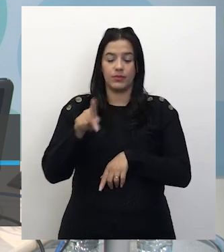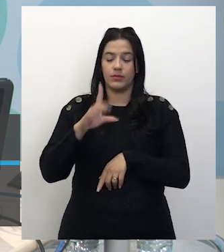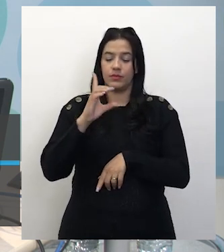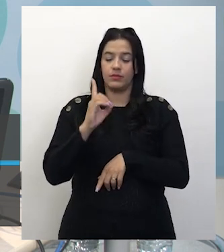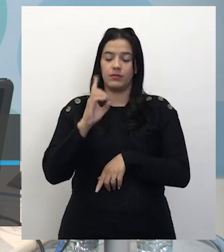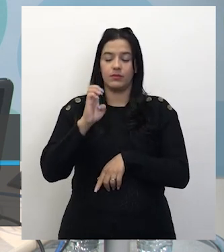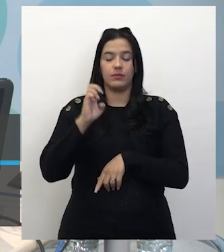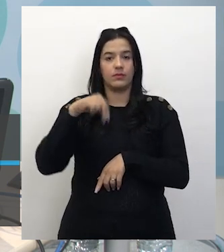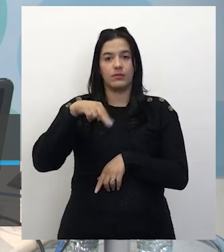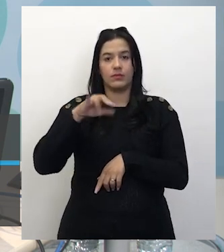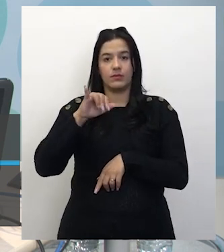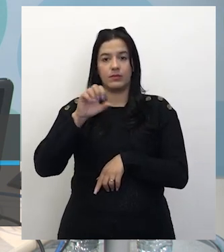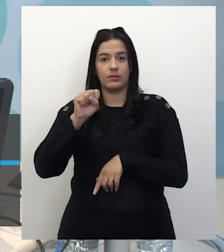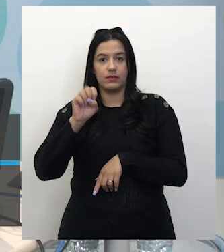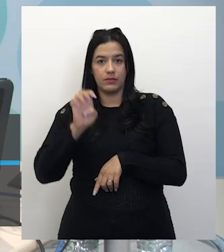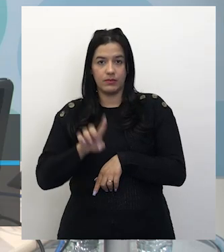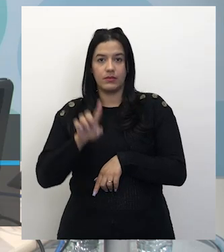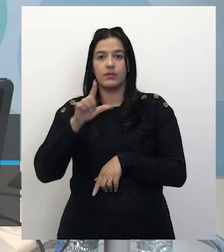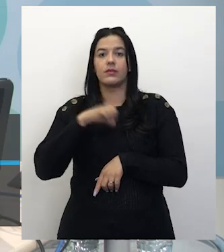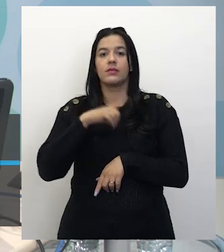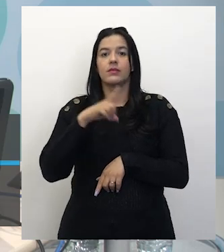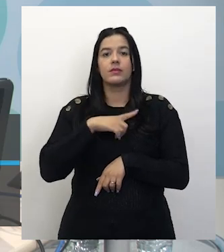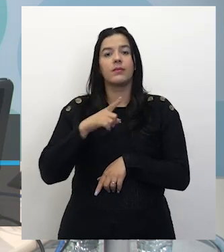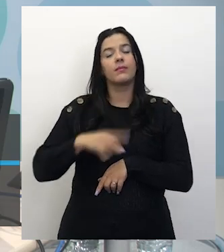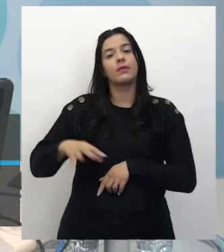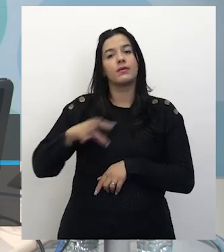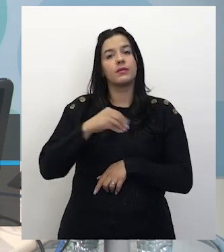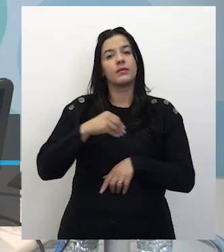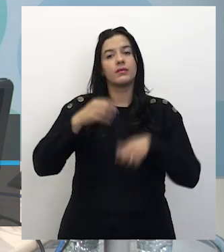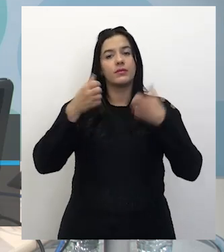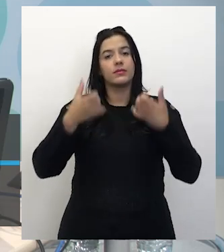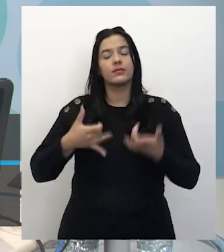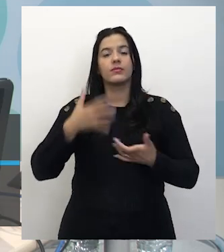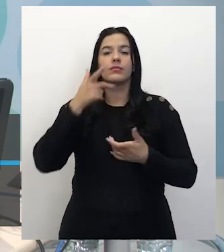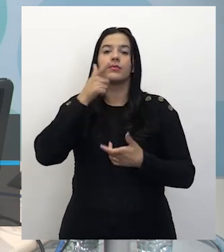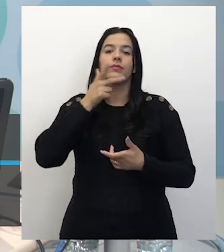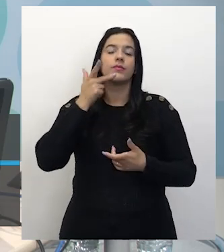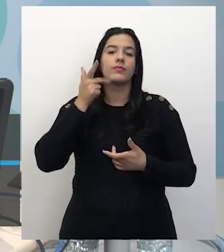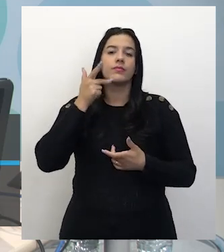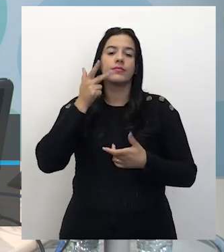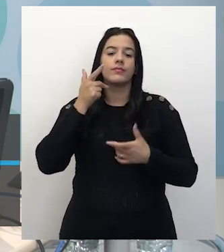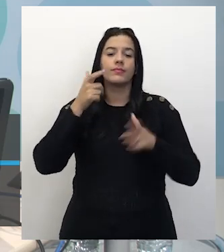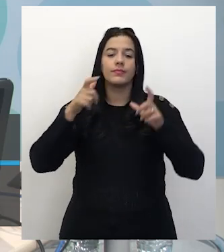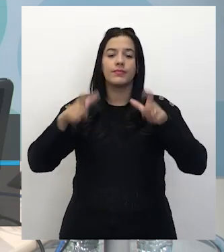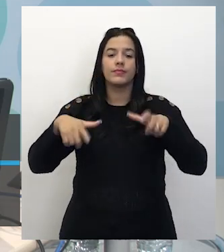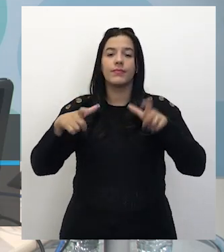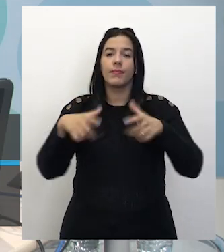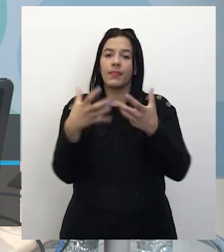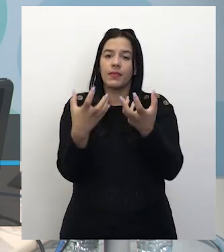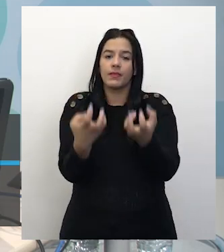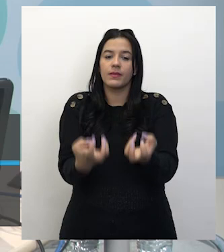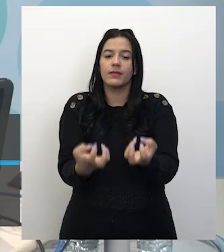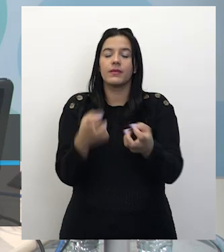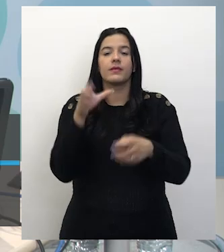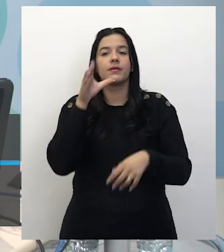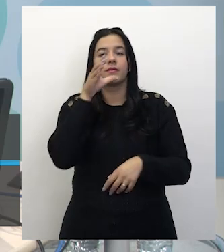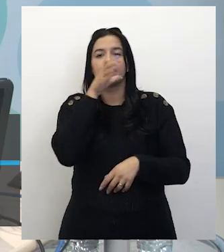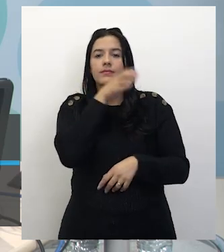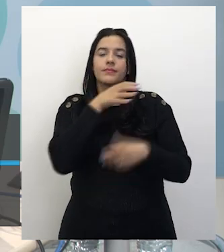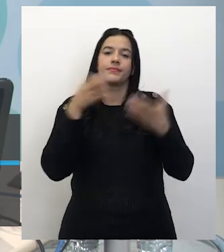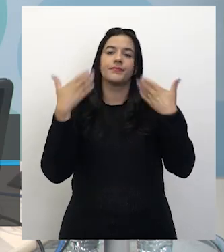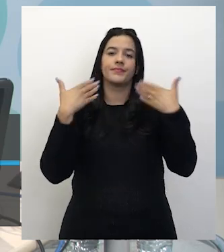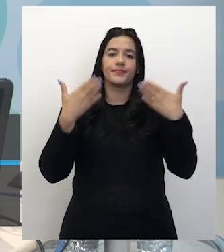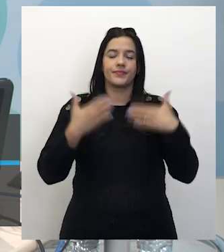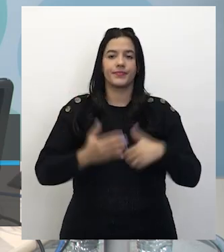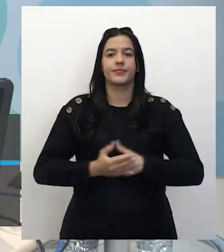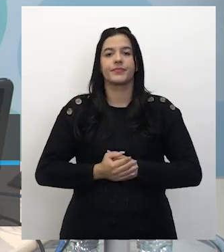Nordeste e seca. A Míria da Promiriam disse, se passa no Ceará, o cenário é muito quente e seco. A Ana